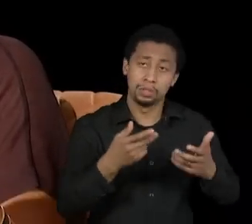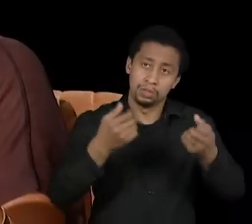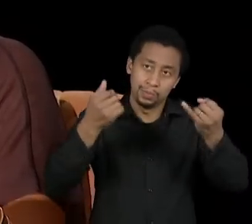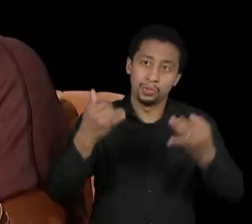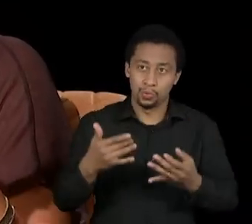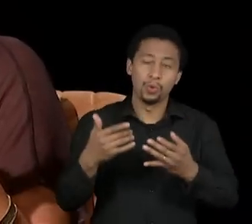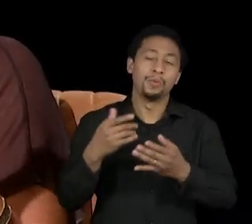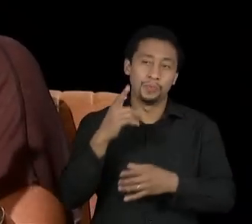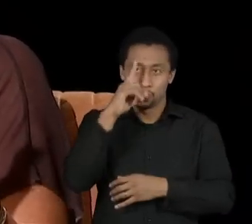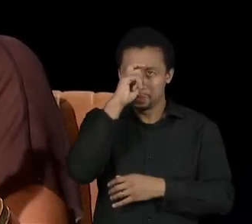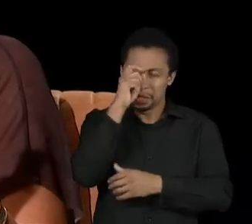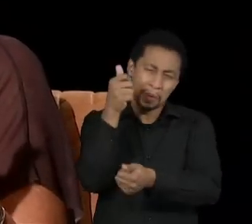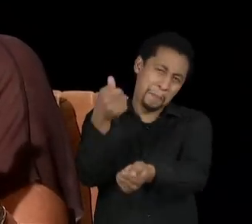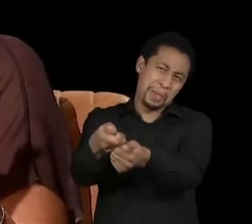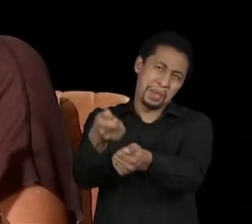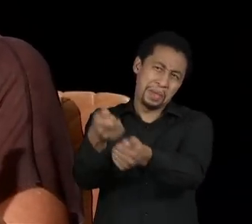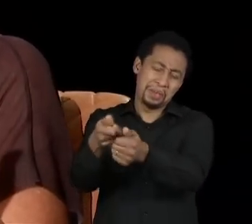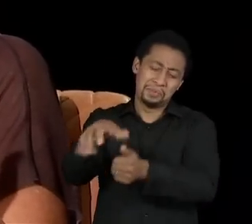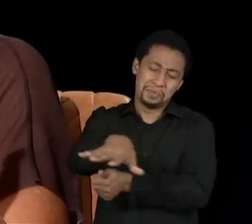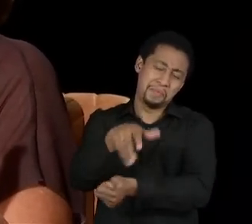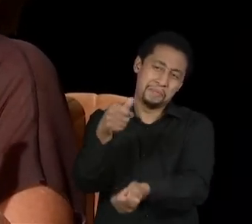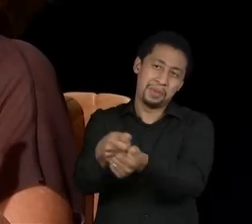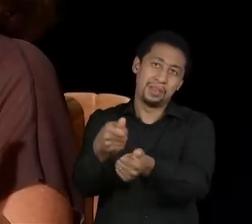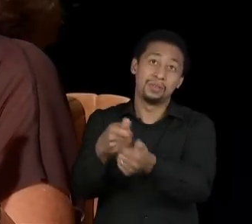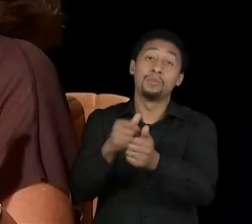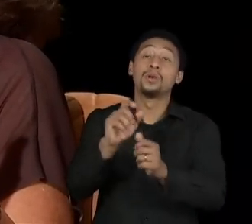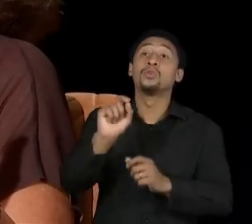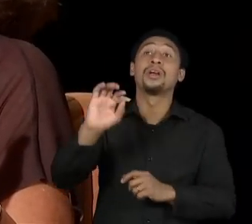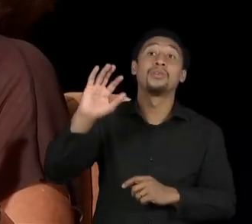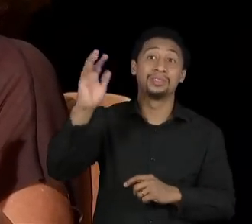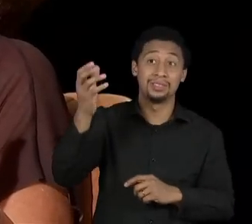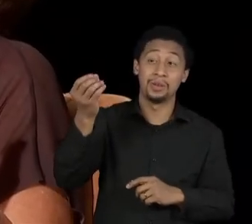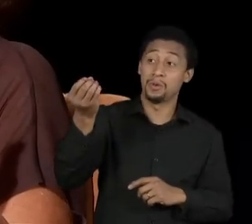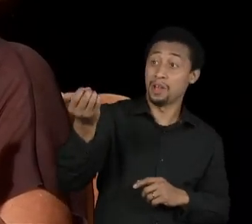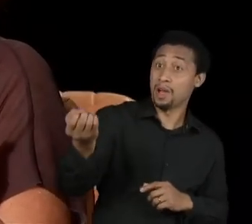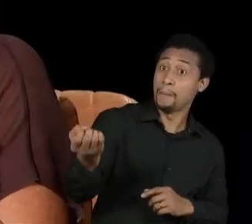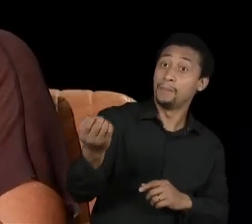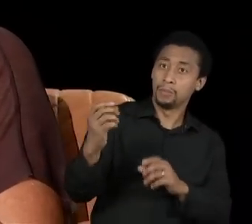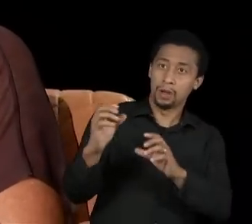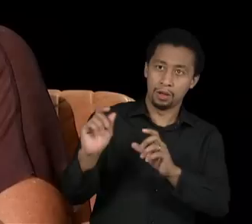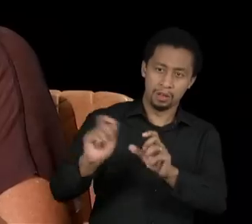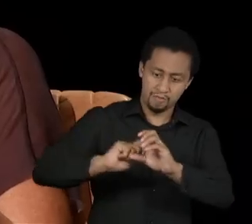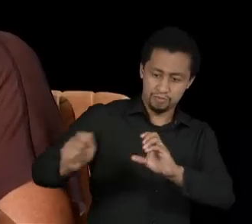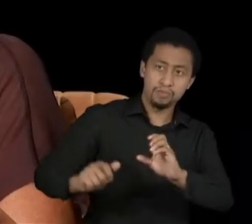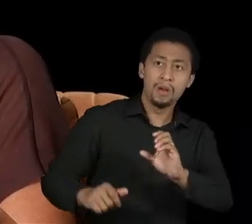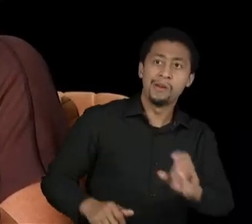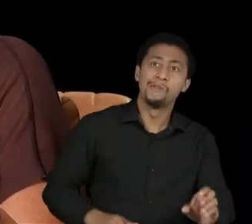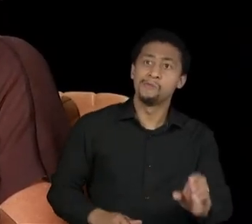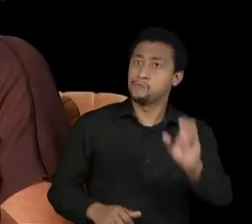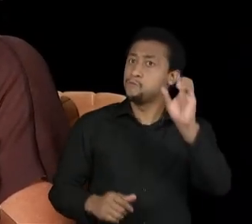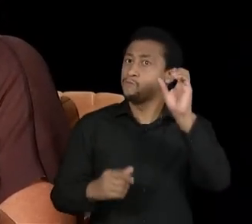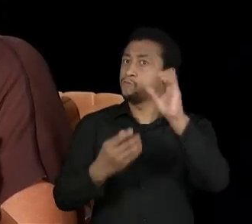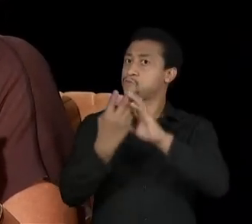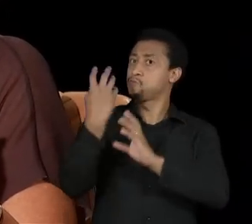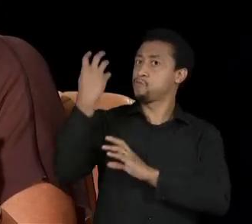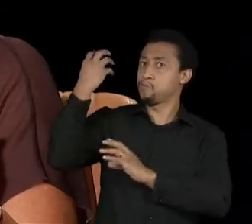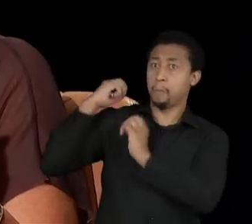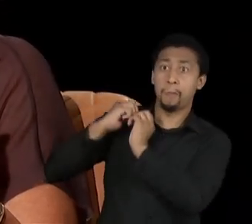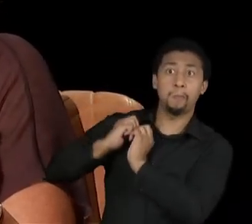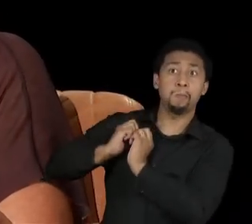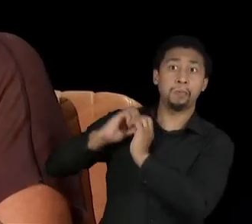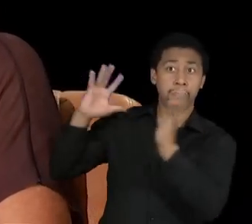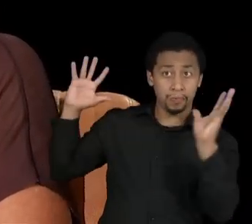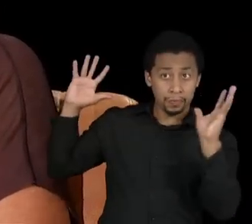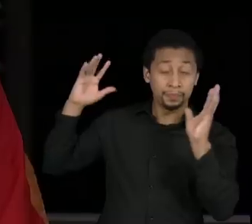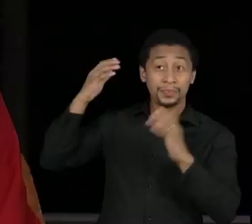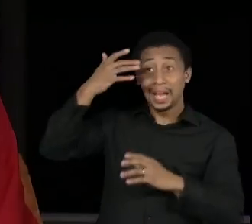Por Zé pior, porque ela bateu aqui e ainda foi para a parede. Ele ficou tudo em carne viva aqui na testa.